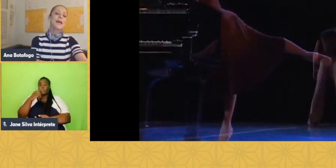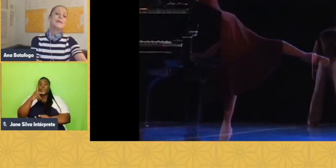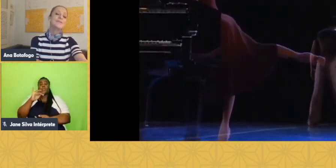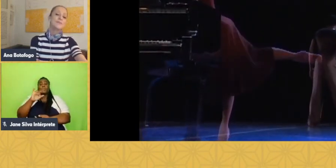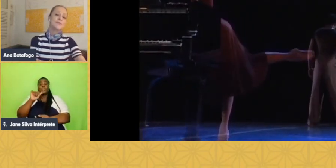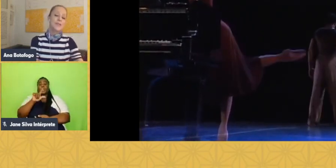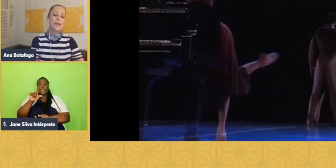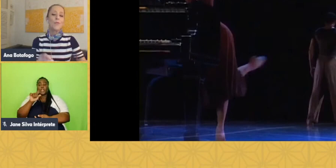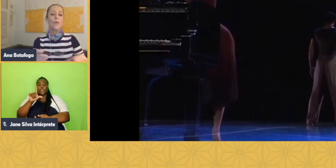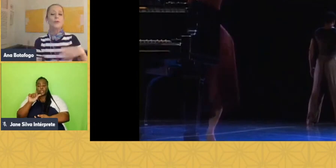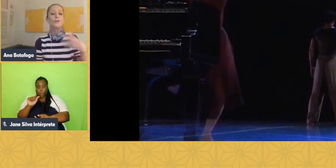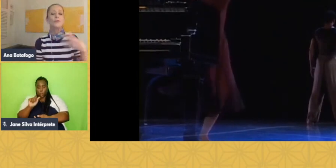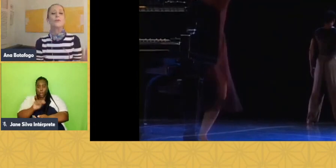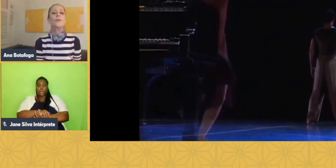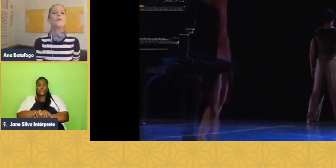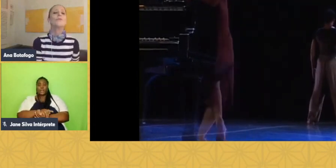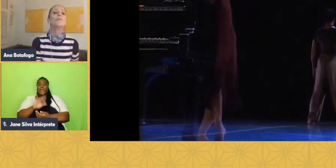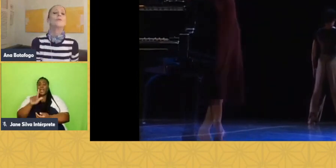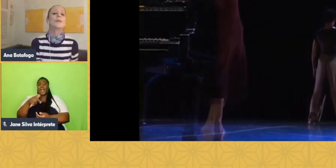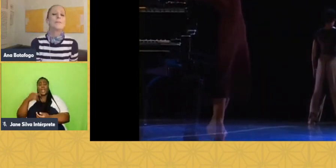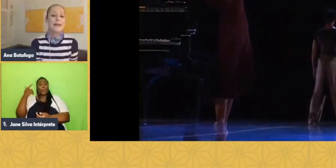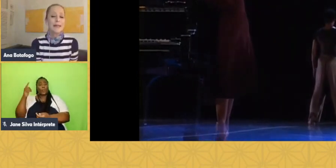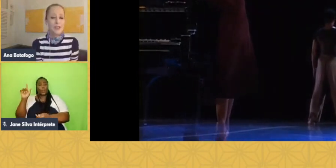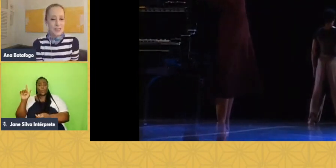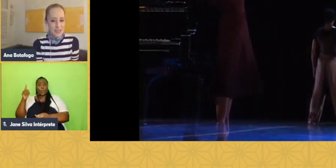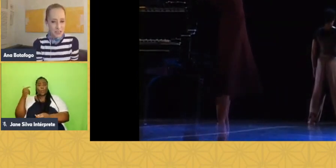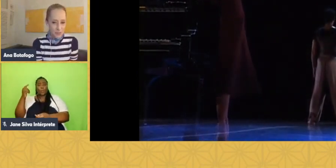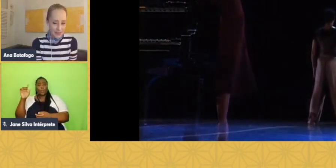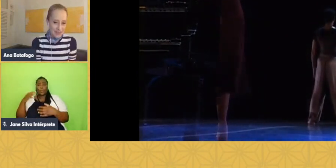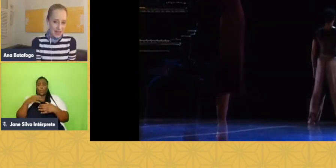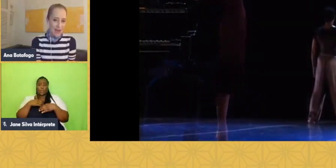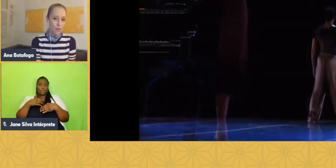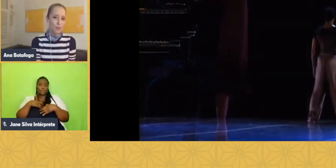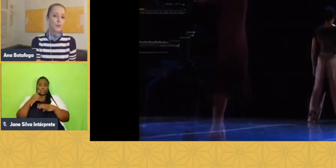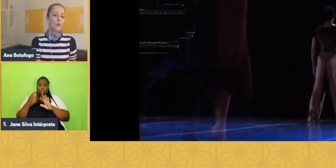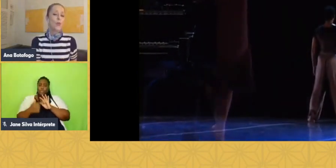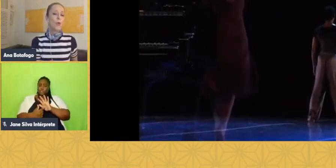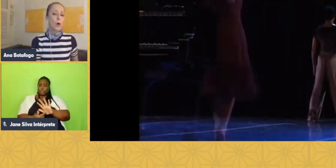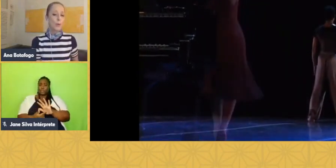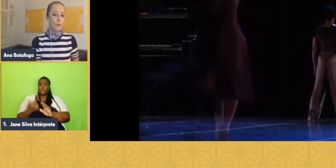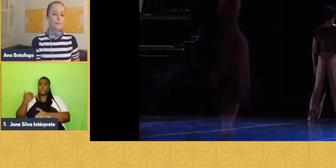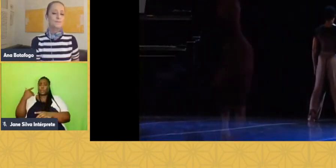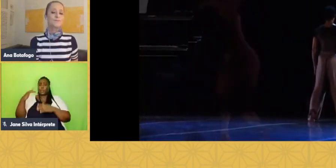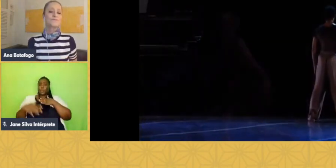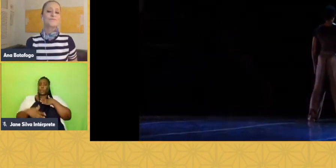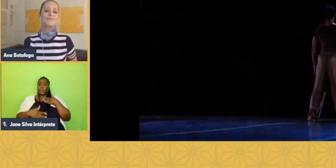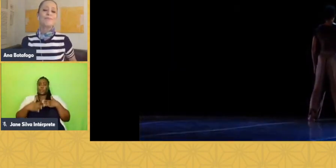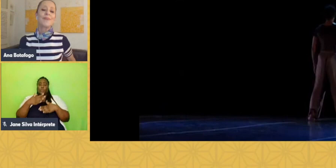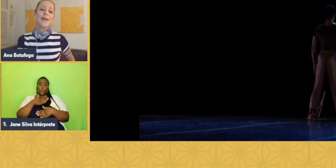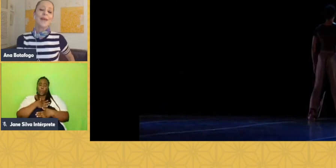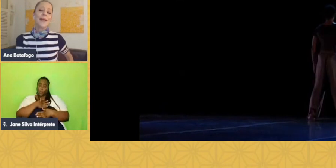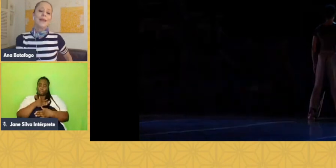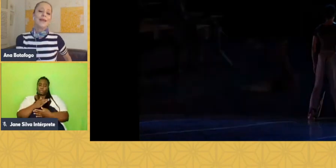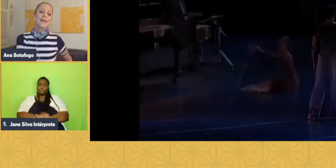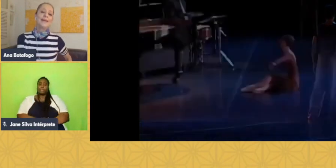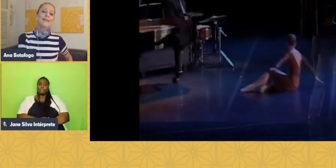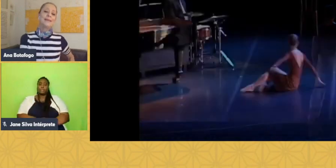então já é já é um outro é um outra maneira de se expressar um outro corpo